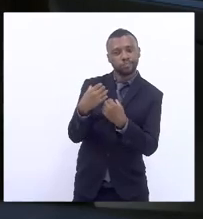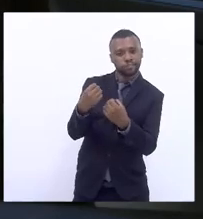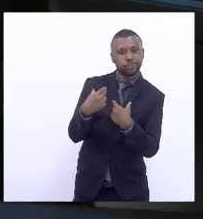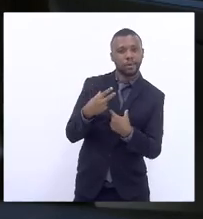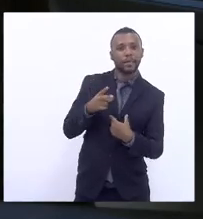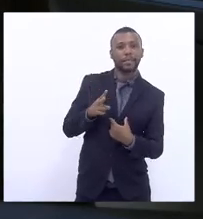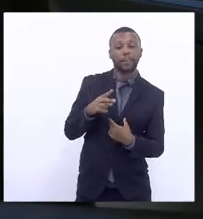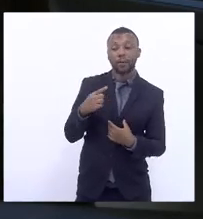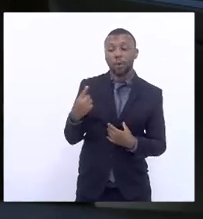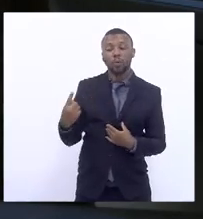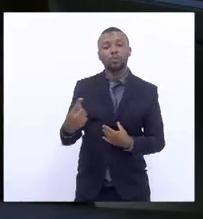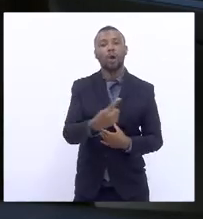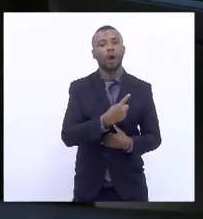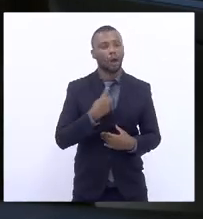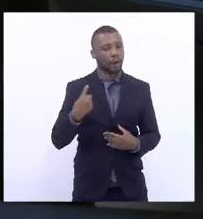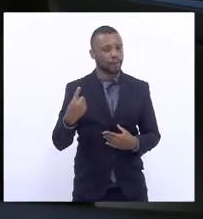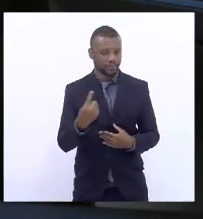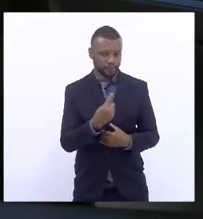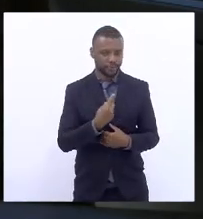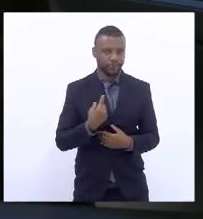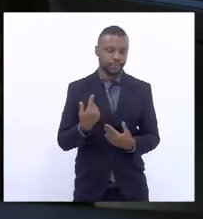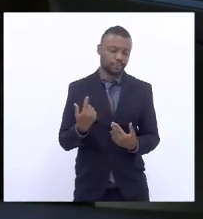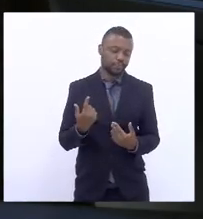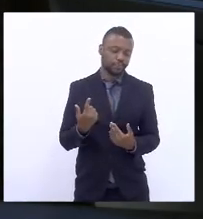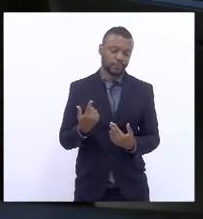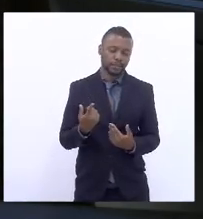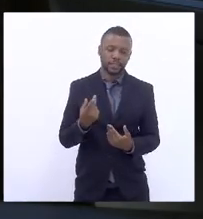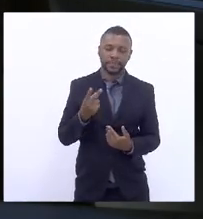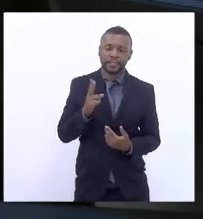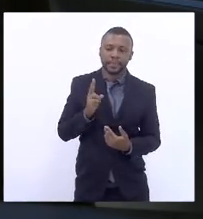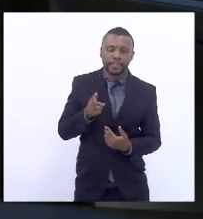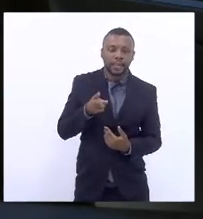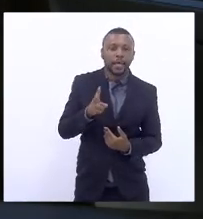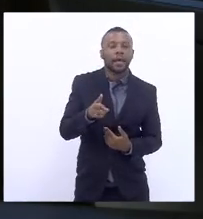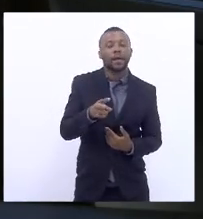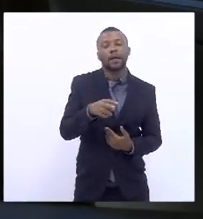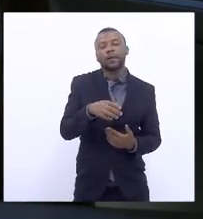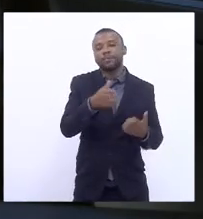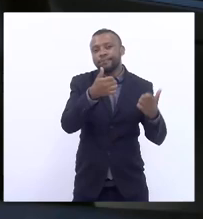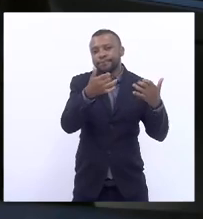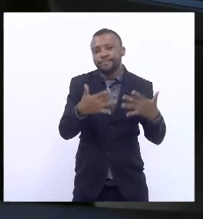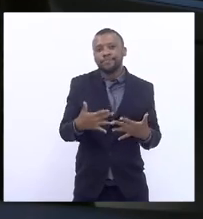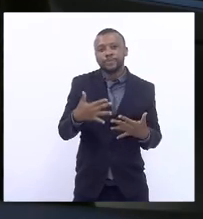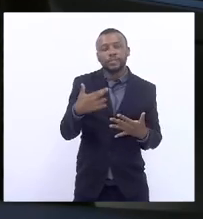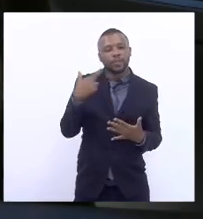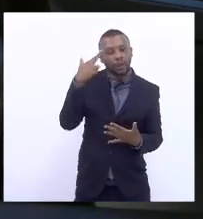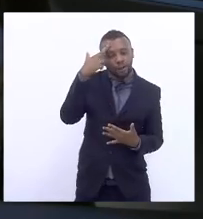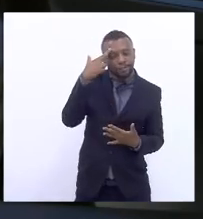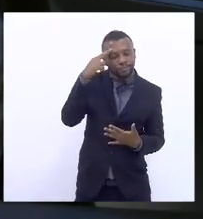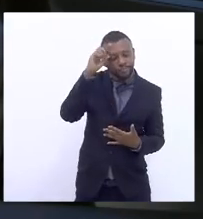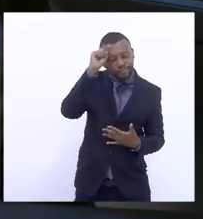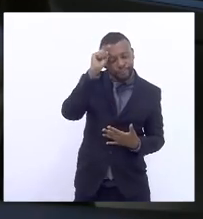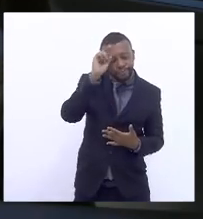nós. Ainda, eu diria, uma utopia que nasceu